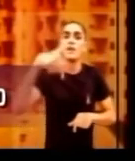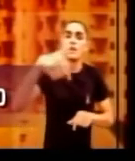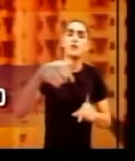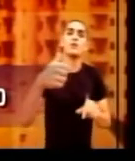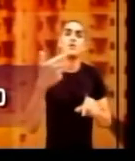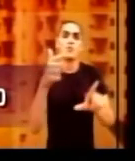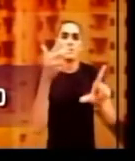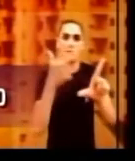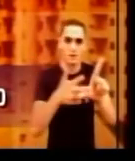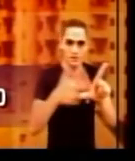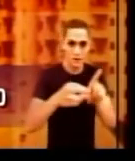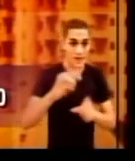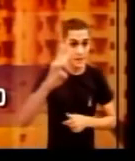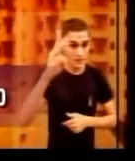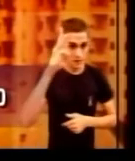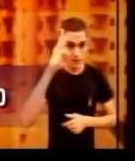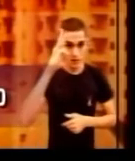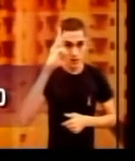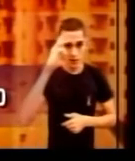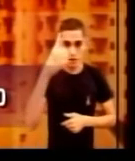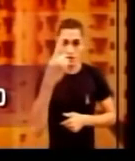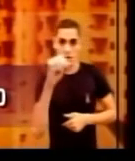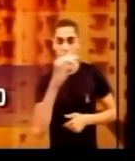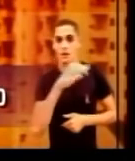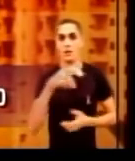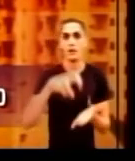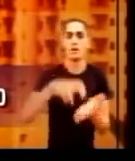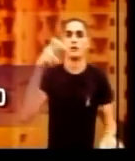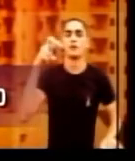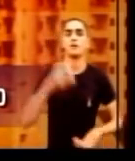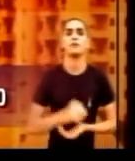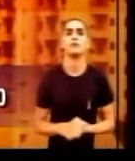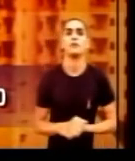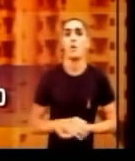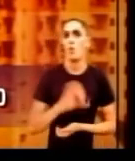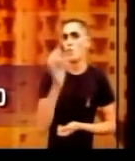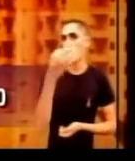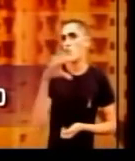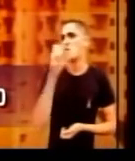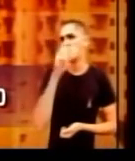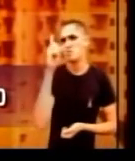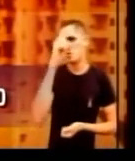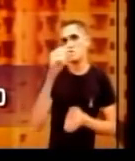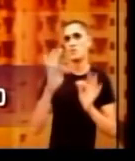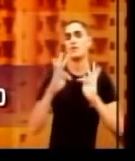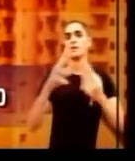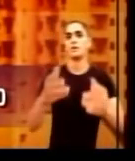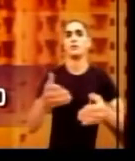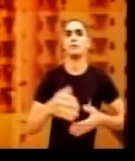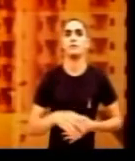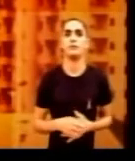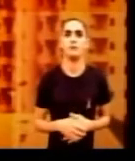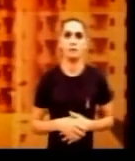transmissão será na terça-feira, às 10h30 da manhã. Um ótimo fim de semana a todos.